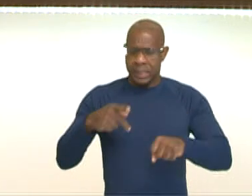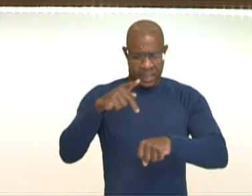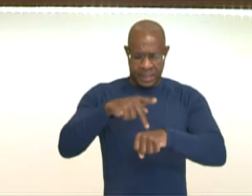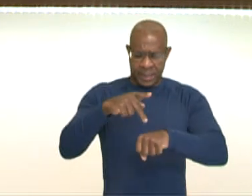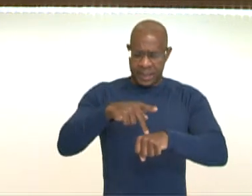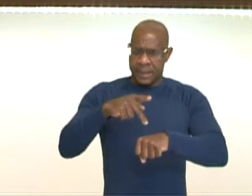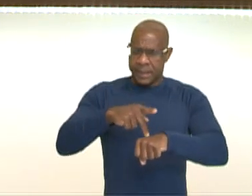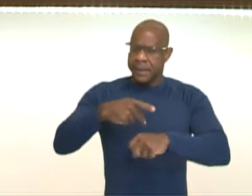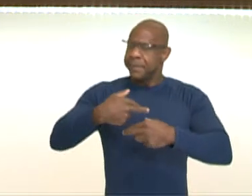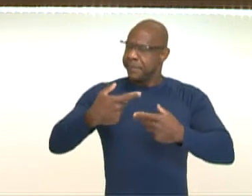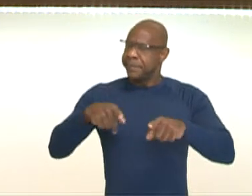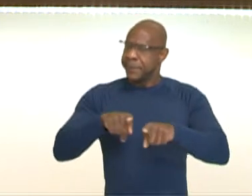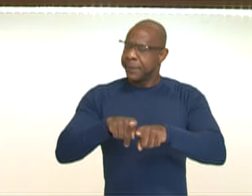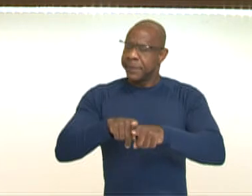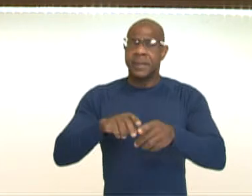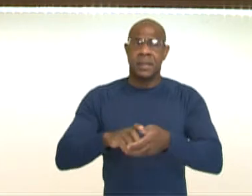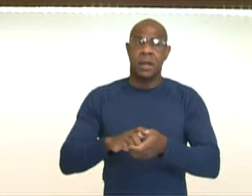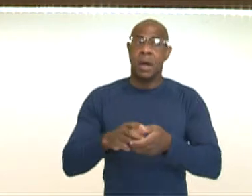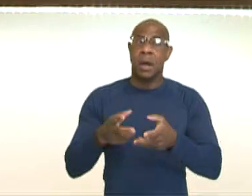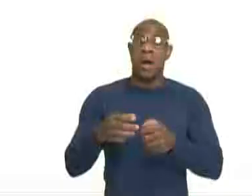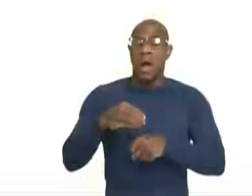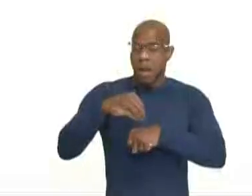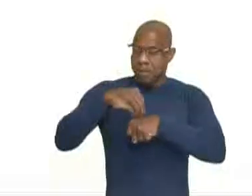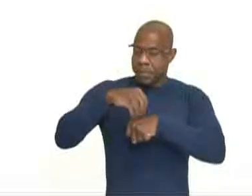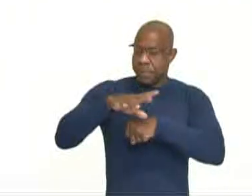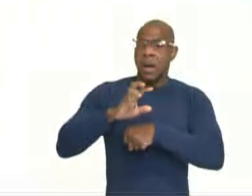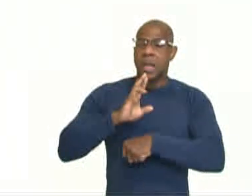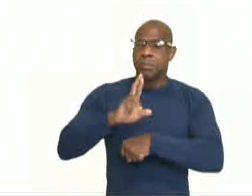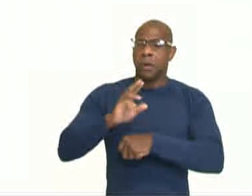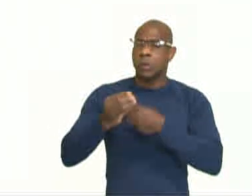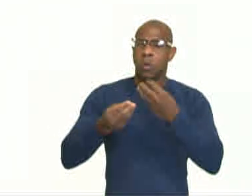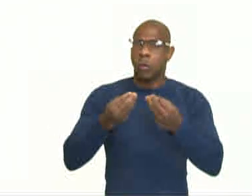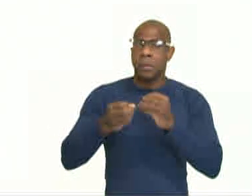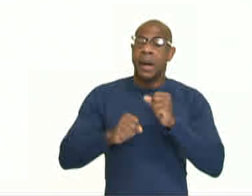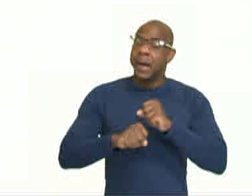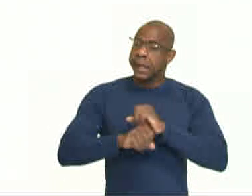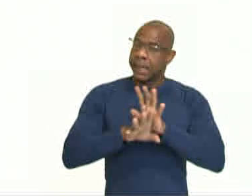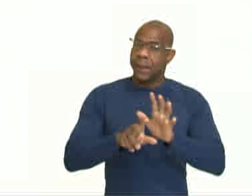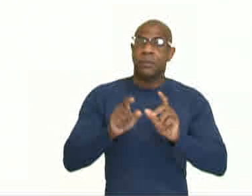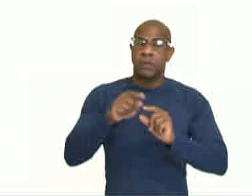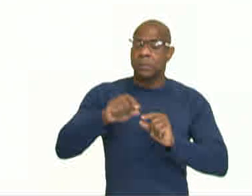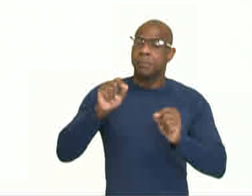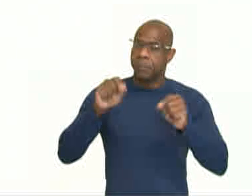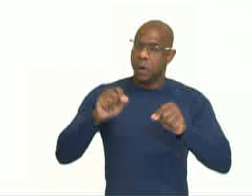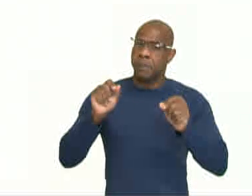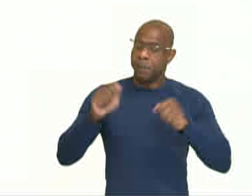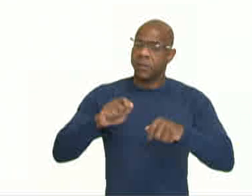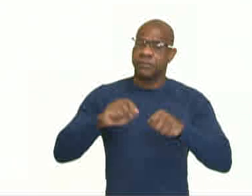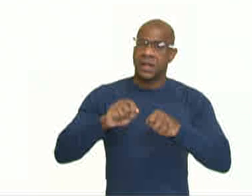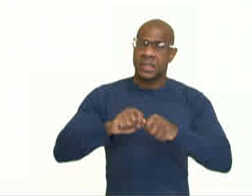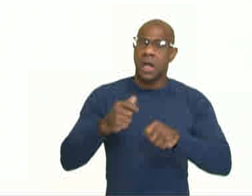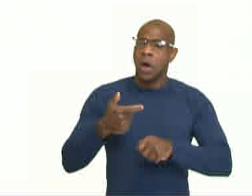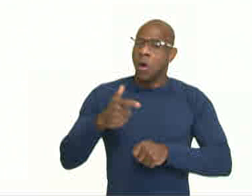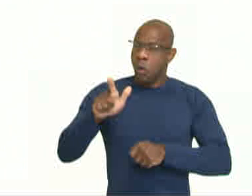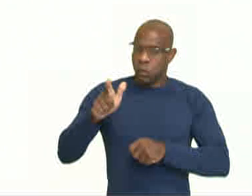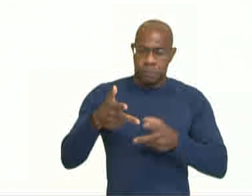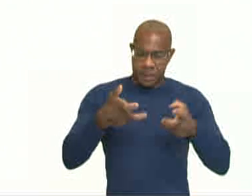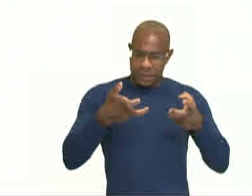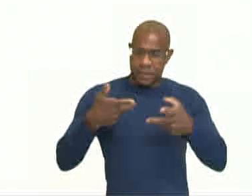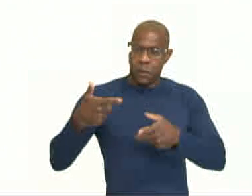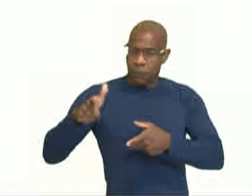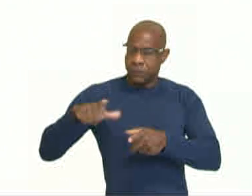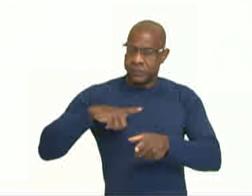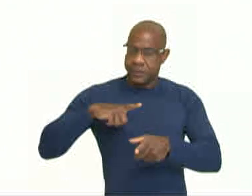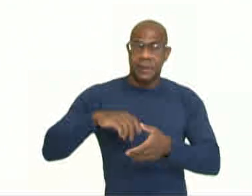são diferentes. Então, aqui uma sugestão de resposta. Claro que vocês podem fazer outras identificações, mas aqui tem